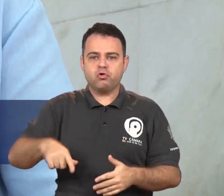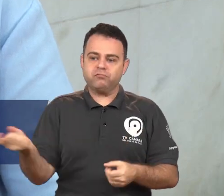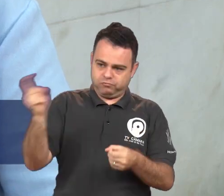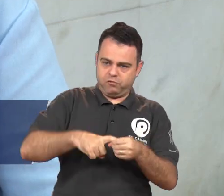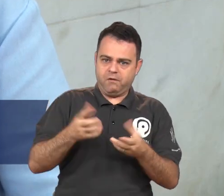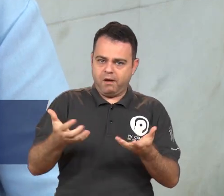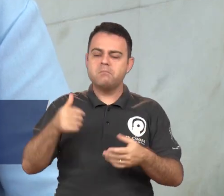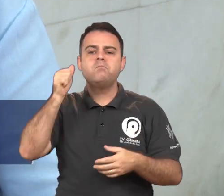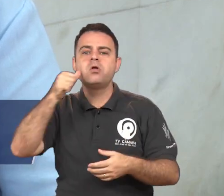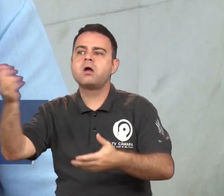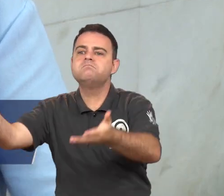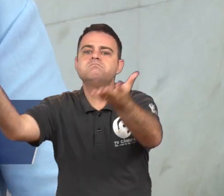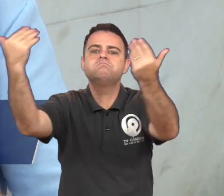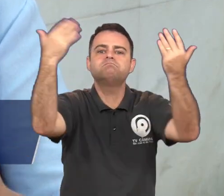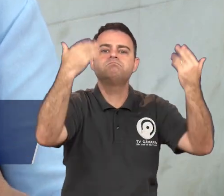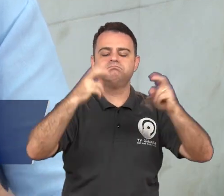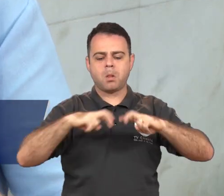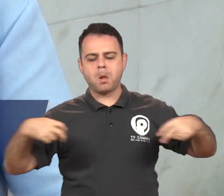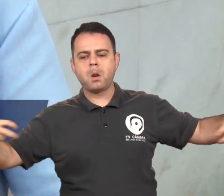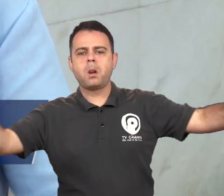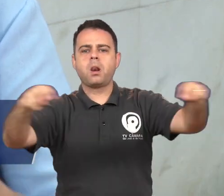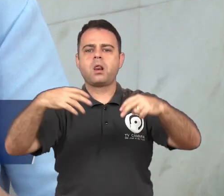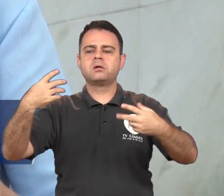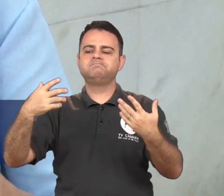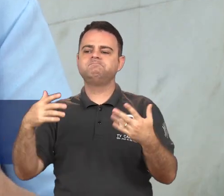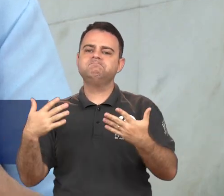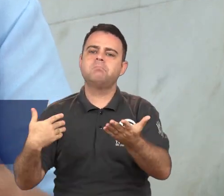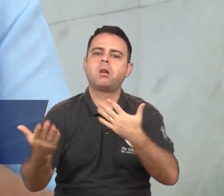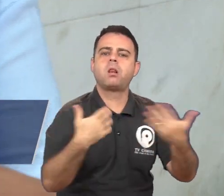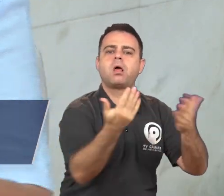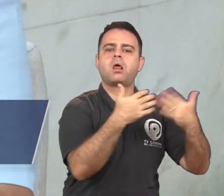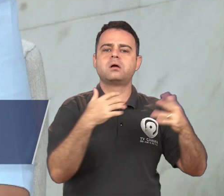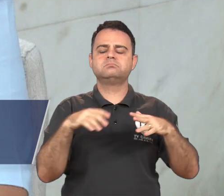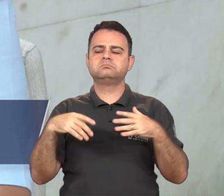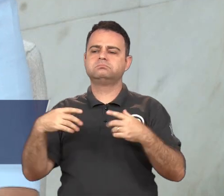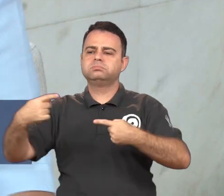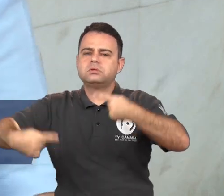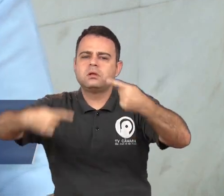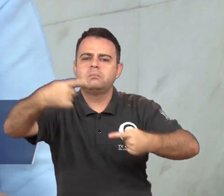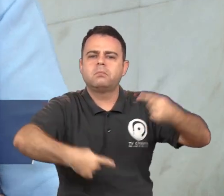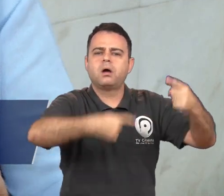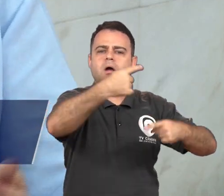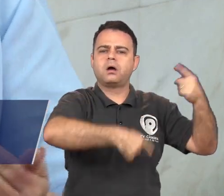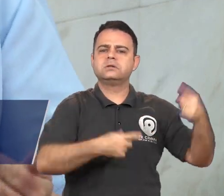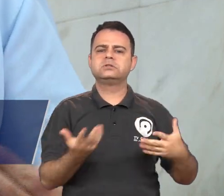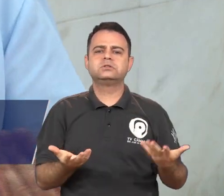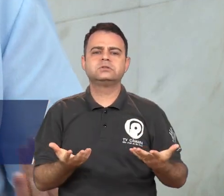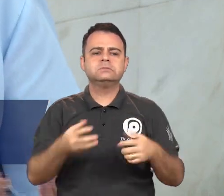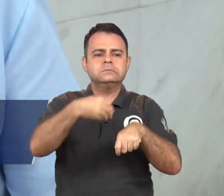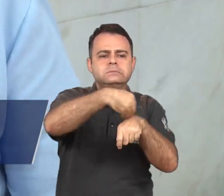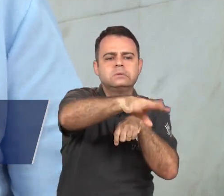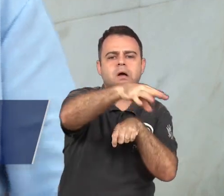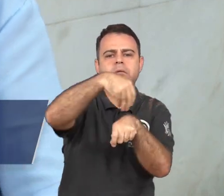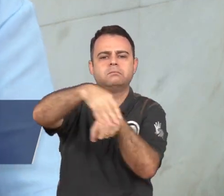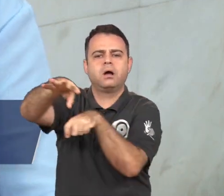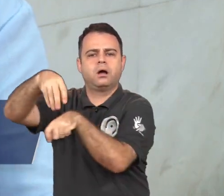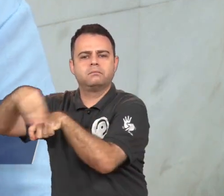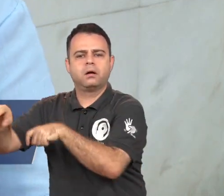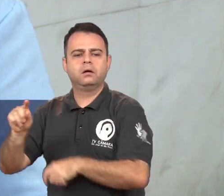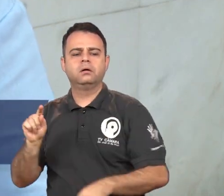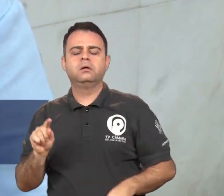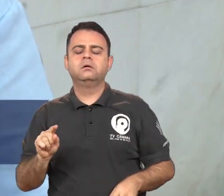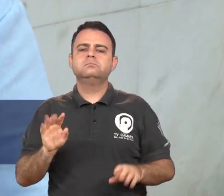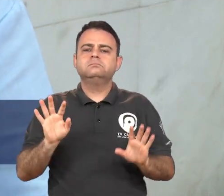conversa, fazer debates para que a gente insira nas mulheres. Não precisa ser as mulheres que vão